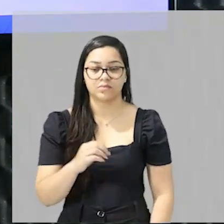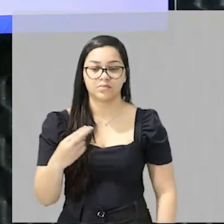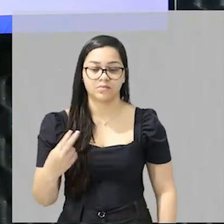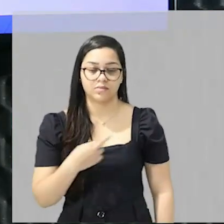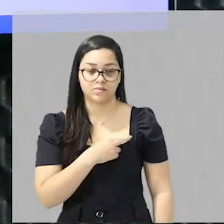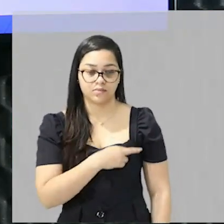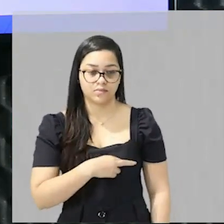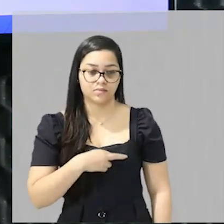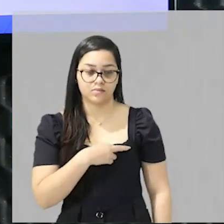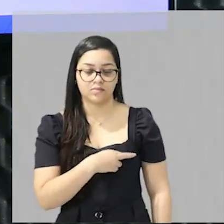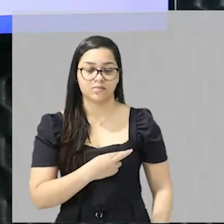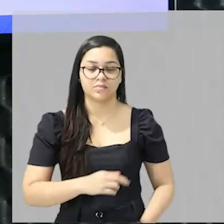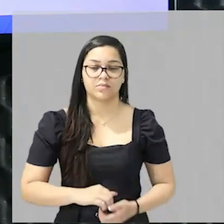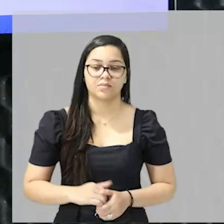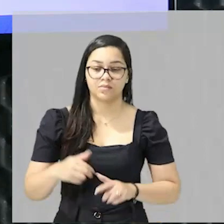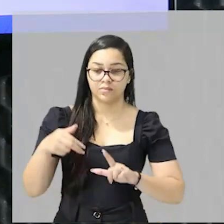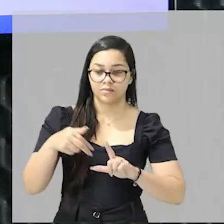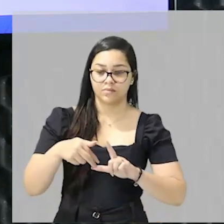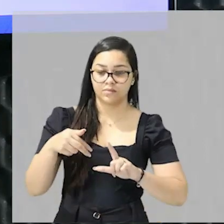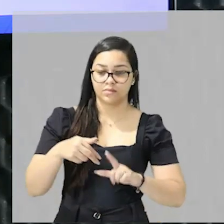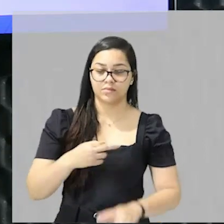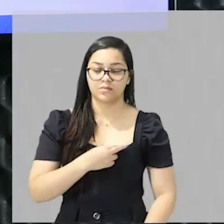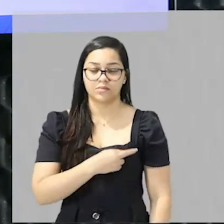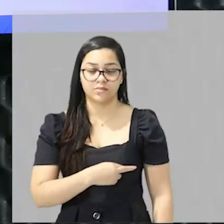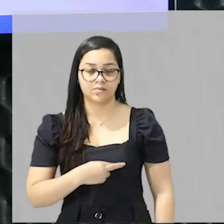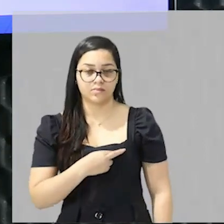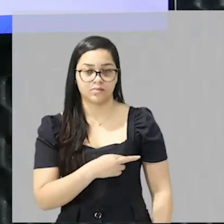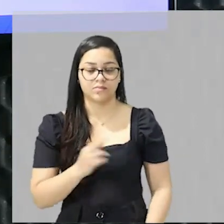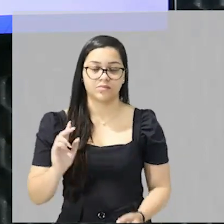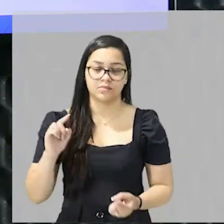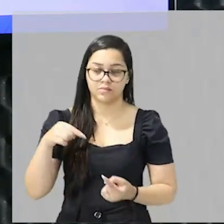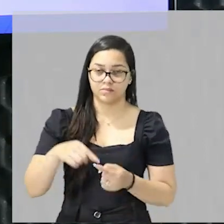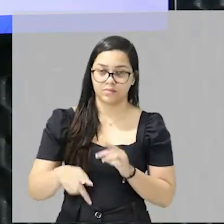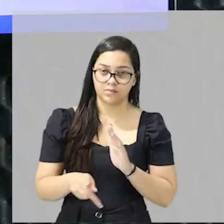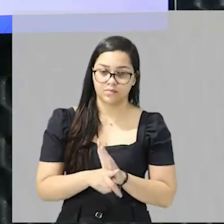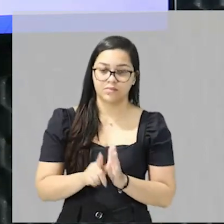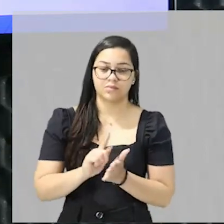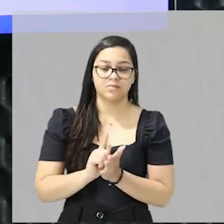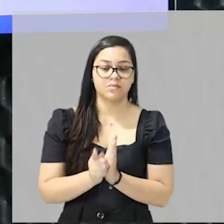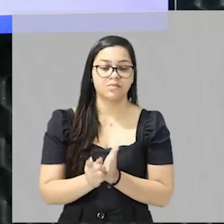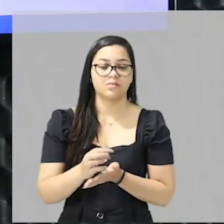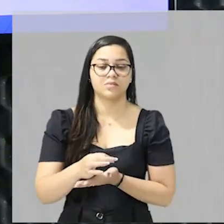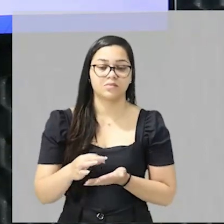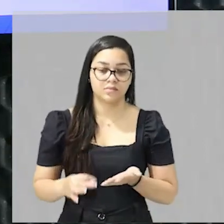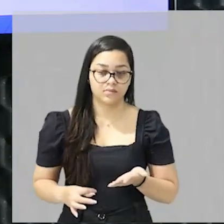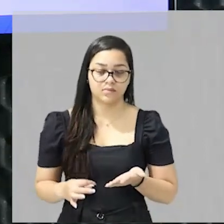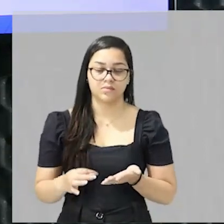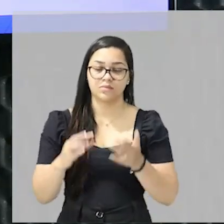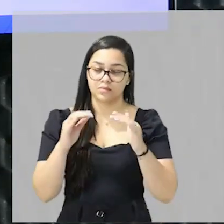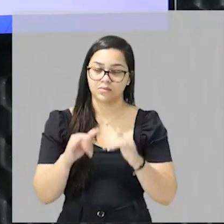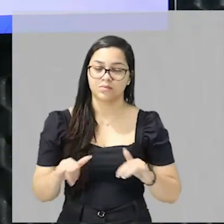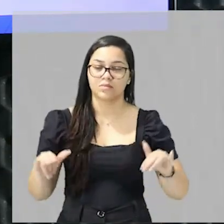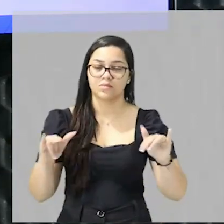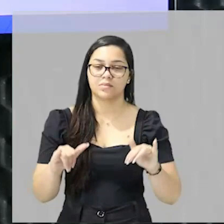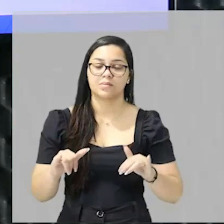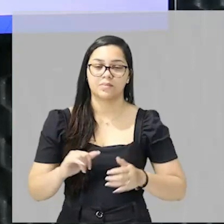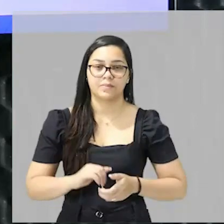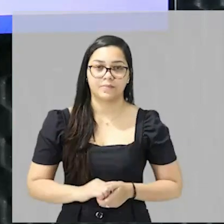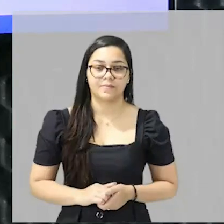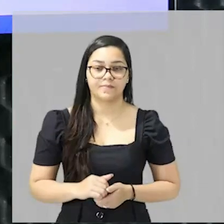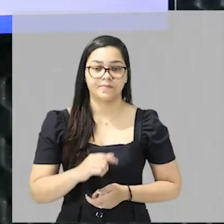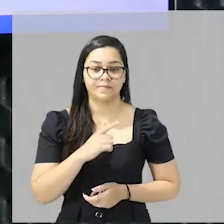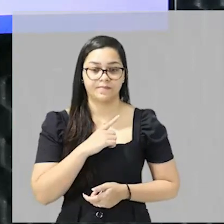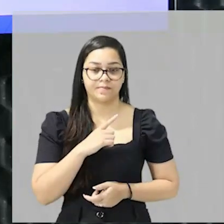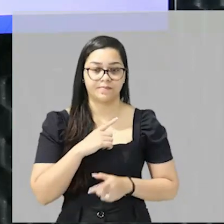romance. Novela e romance se referem a esse tipo de gênero textual, um texto narrativo. Tá? Aqui nós temos